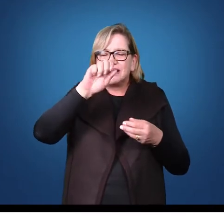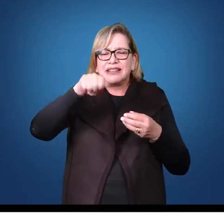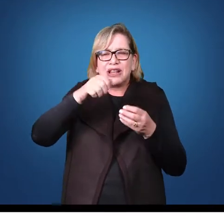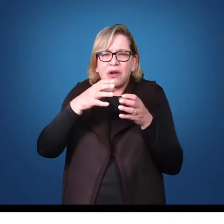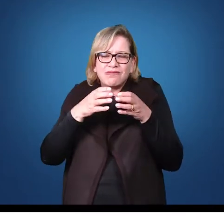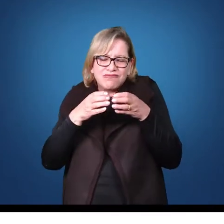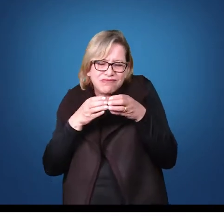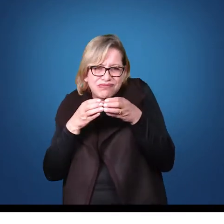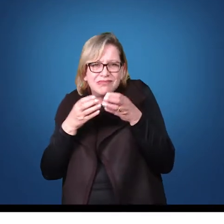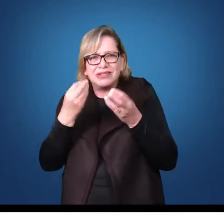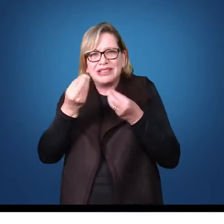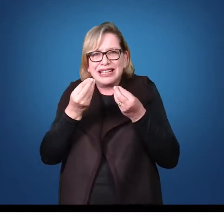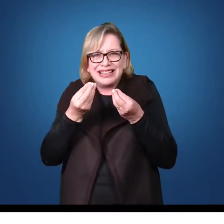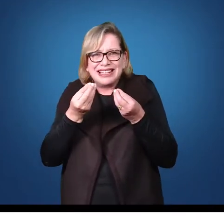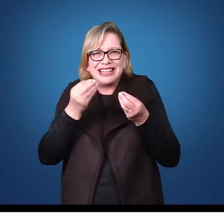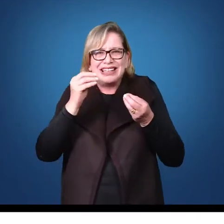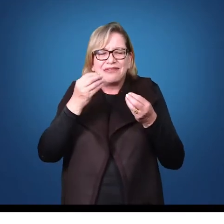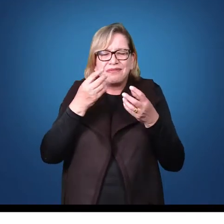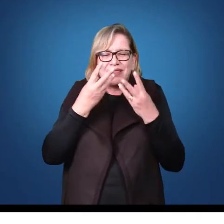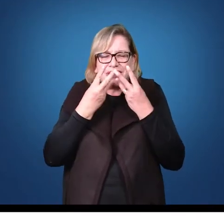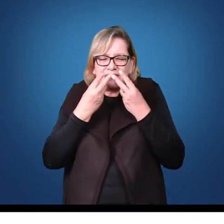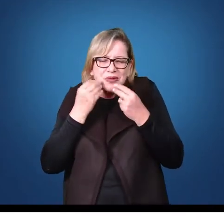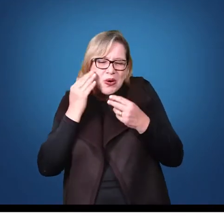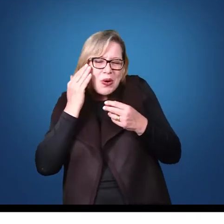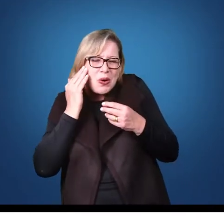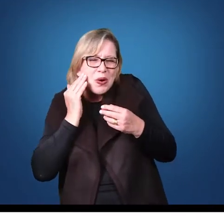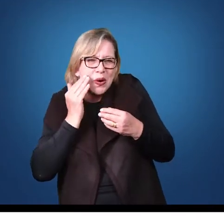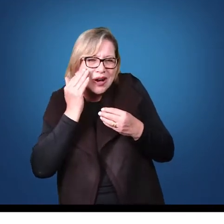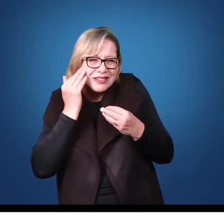especial, suculento, rosado.